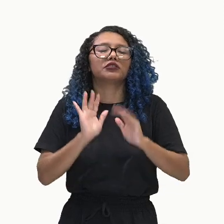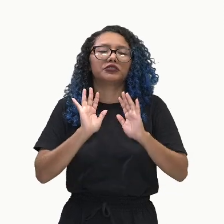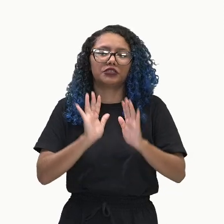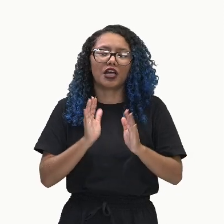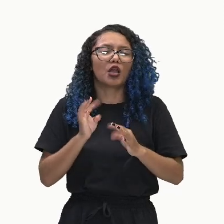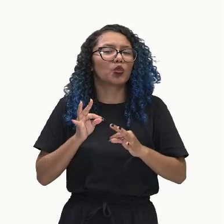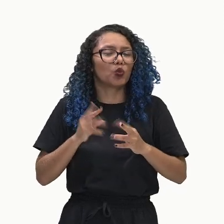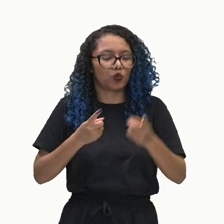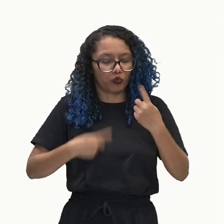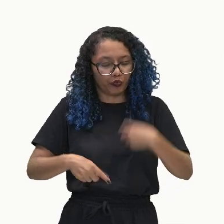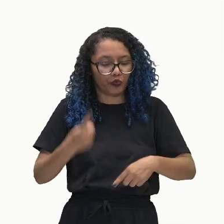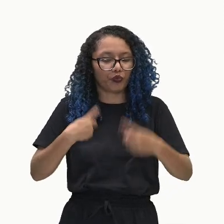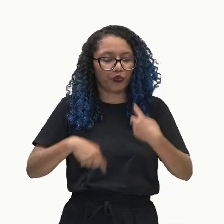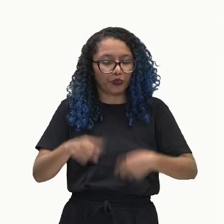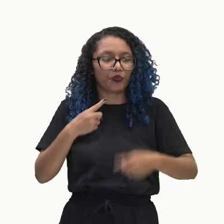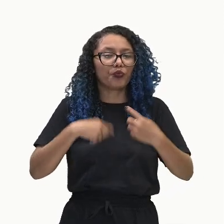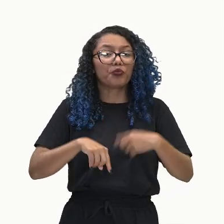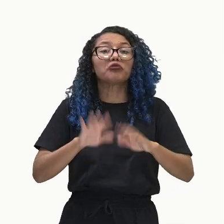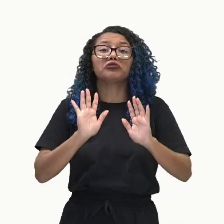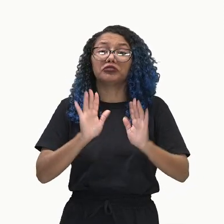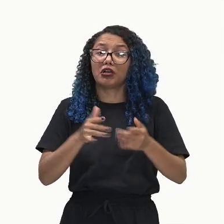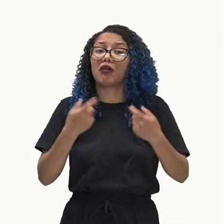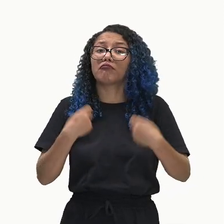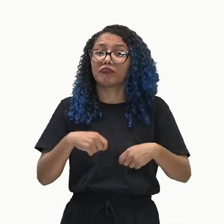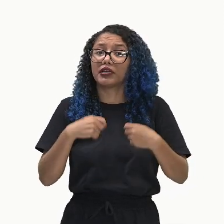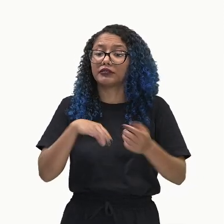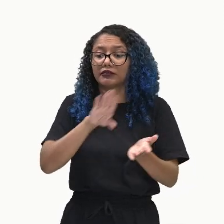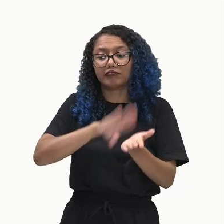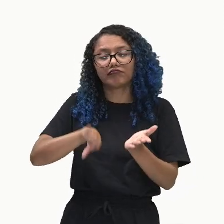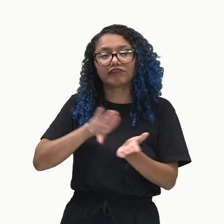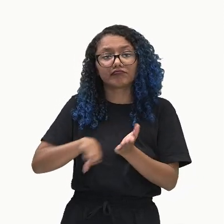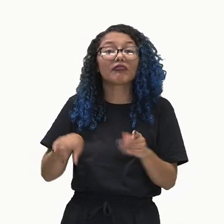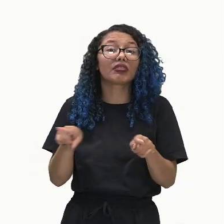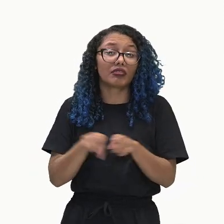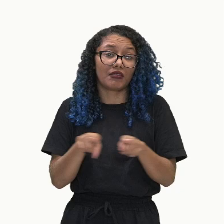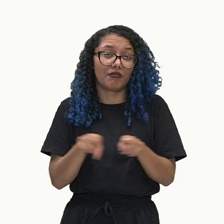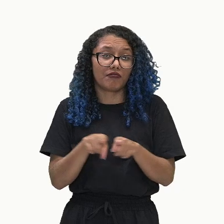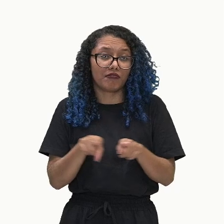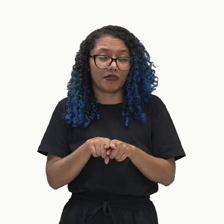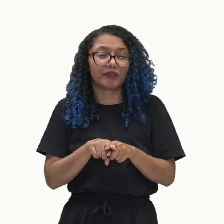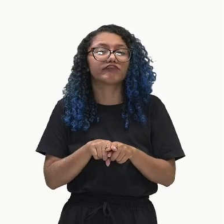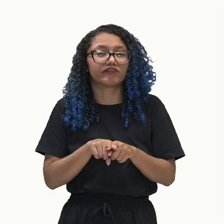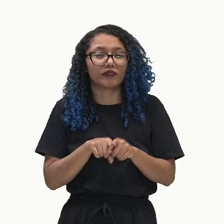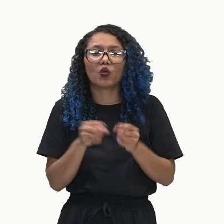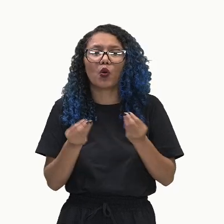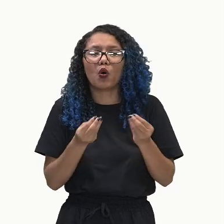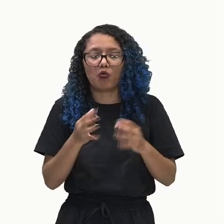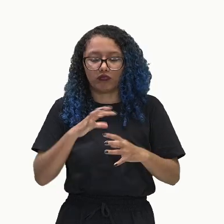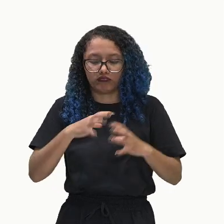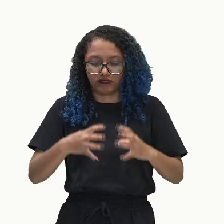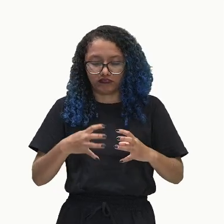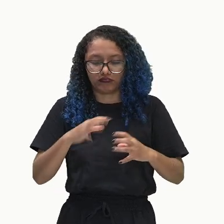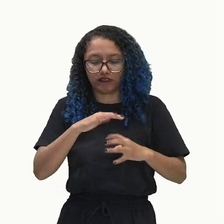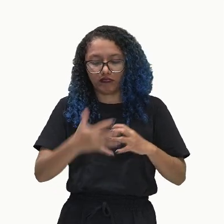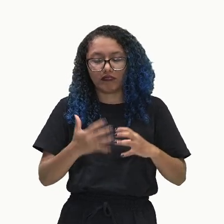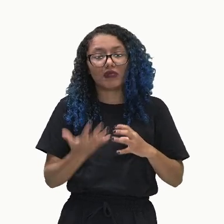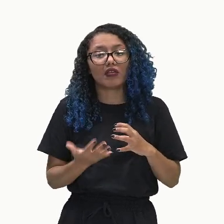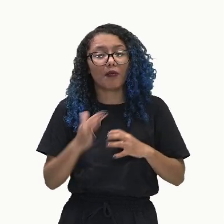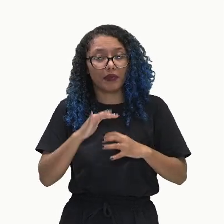seu metabolismo e precisa eliminar esses resíduos, com a ajuda da placenta, através do